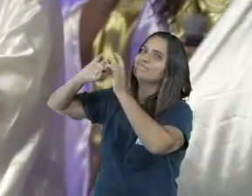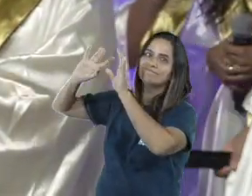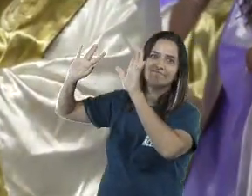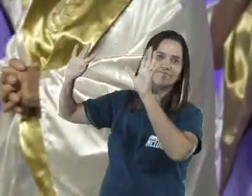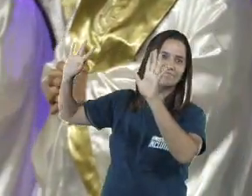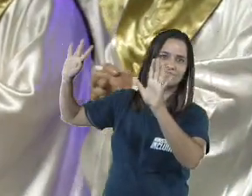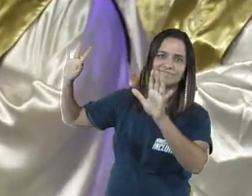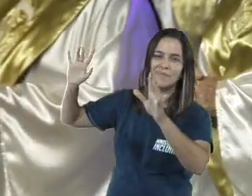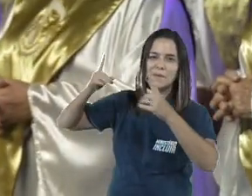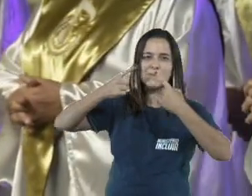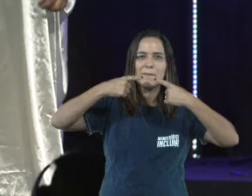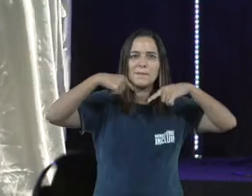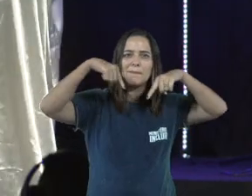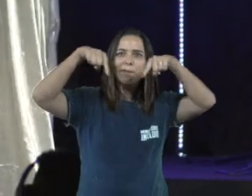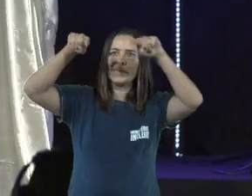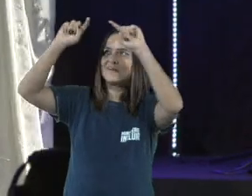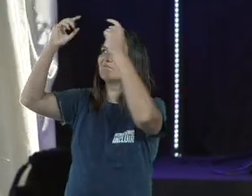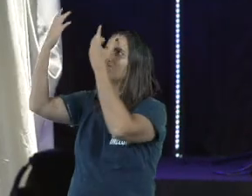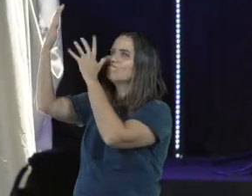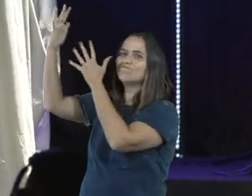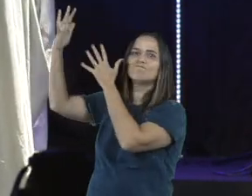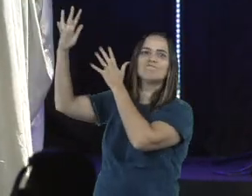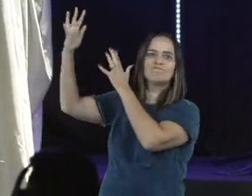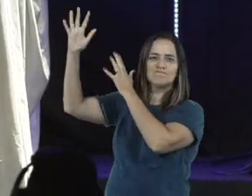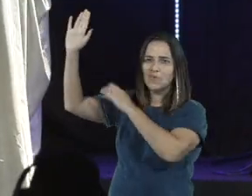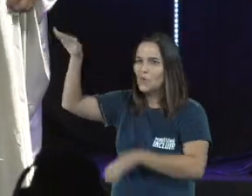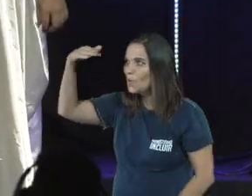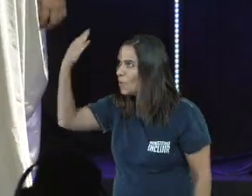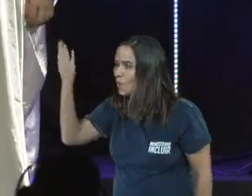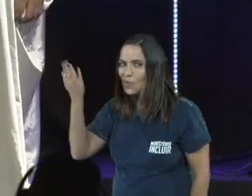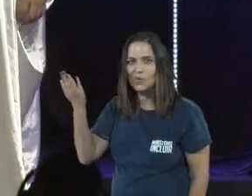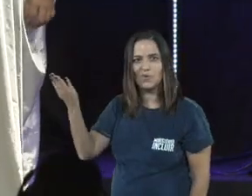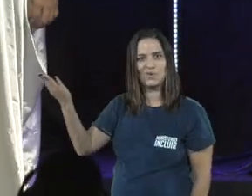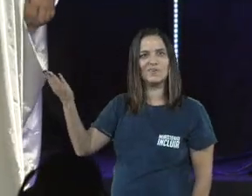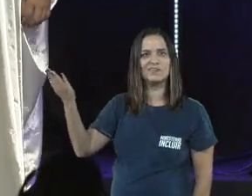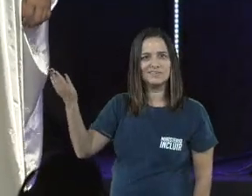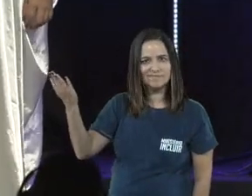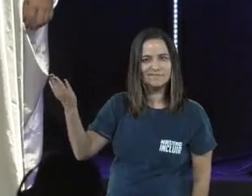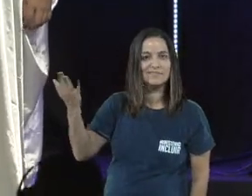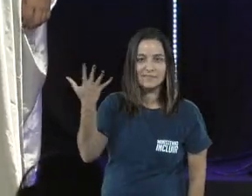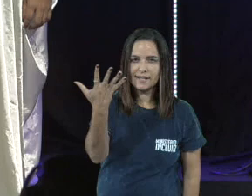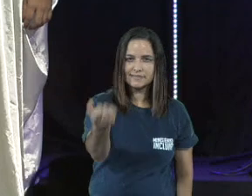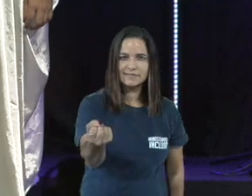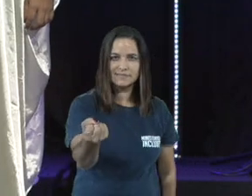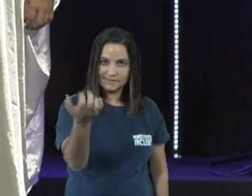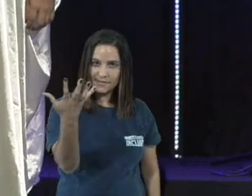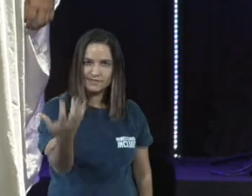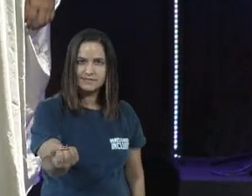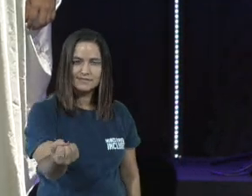em Glória e Honra se aceita isso você vai mudar de vida